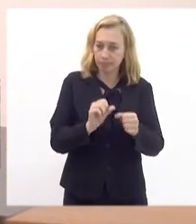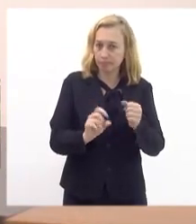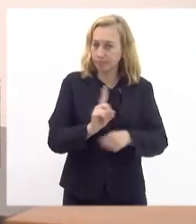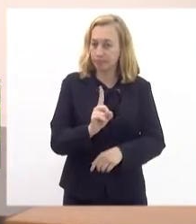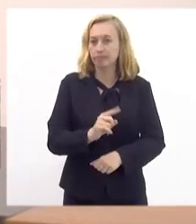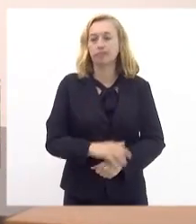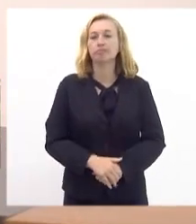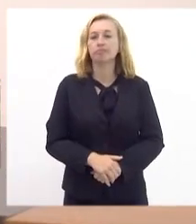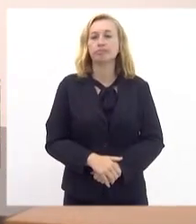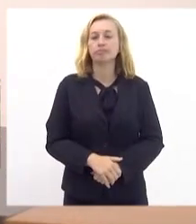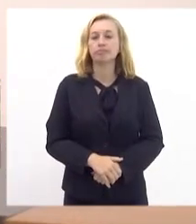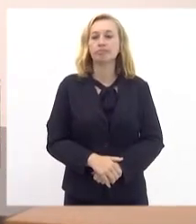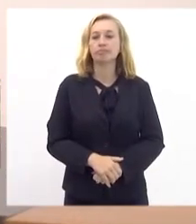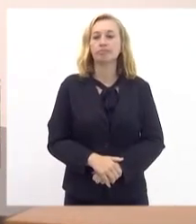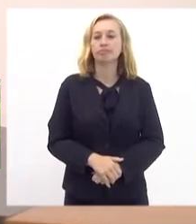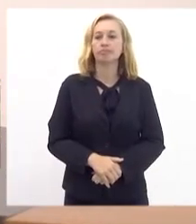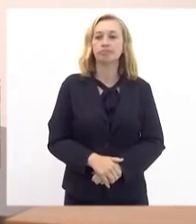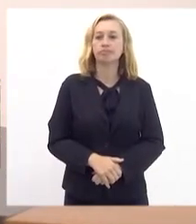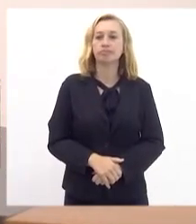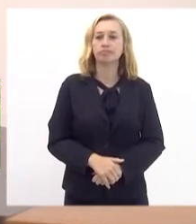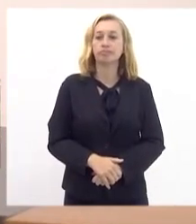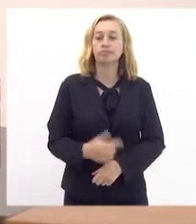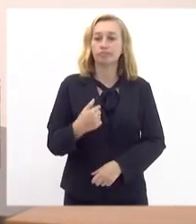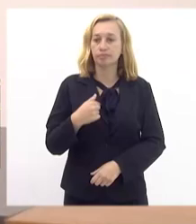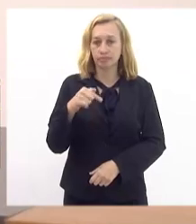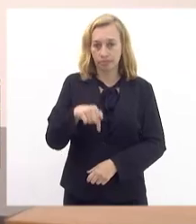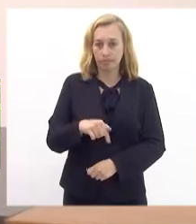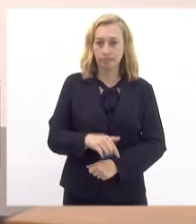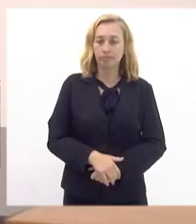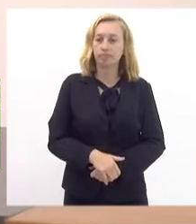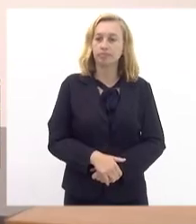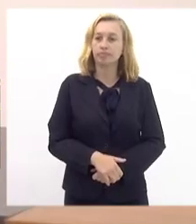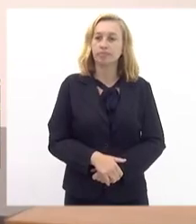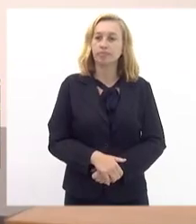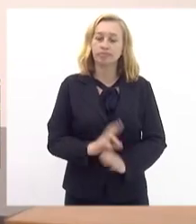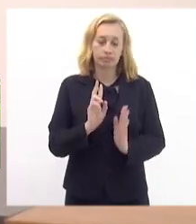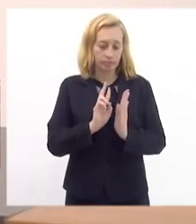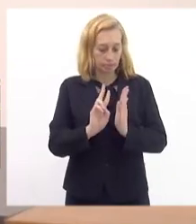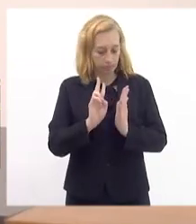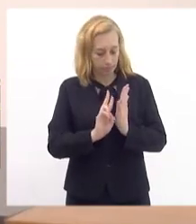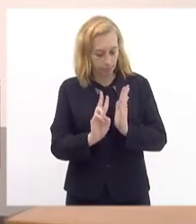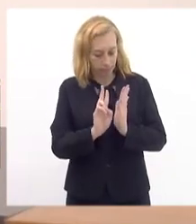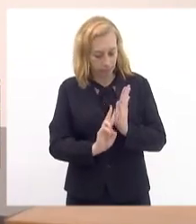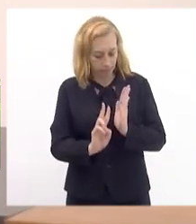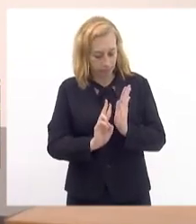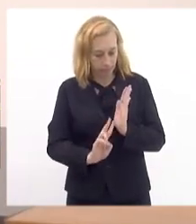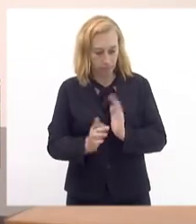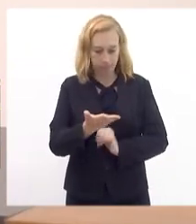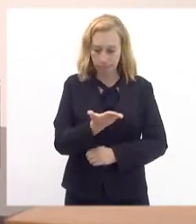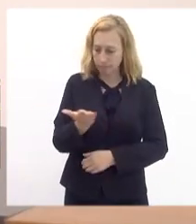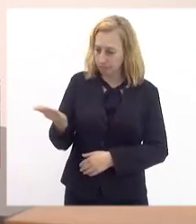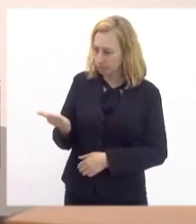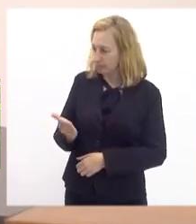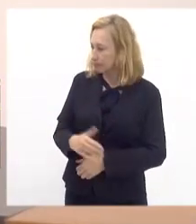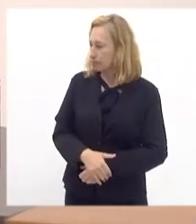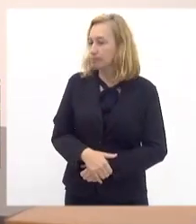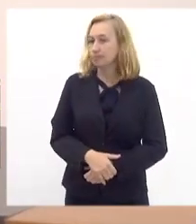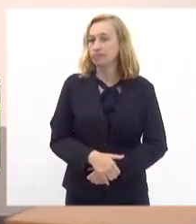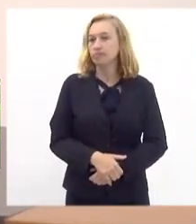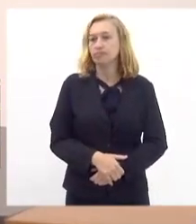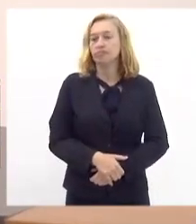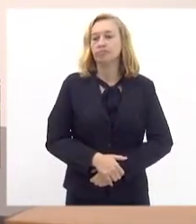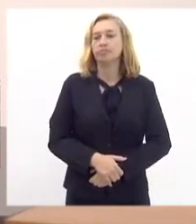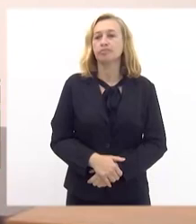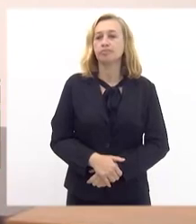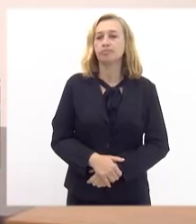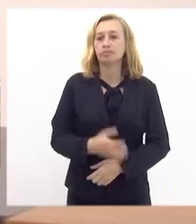e a nessa condição que eu estou aqui eu vou ler para vocês o